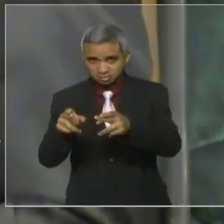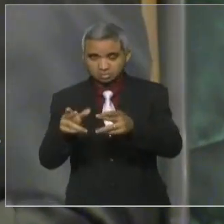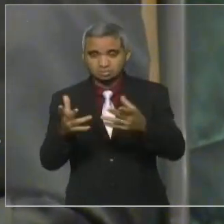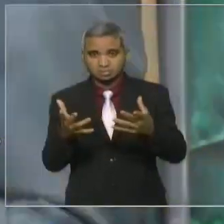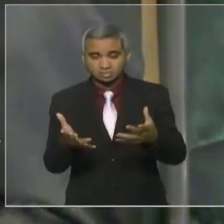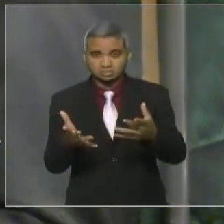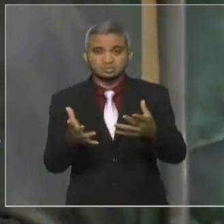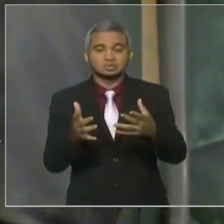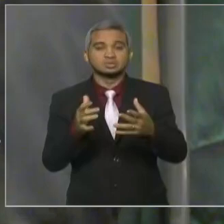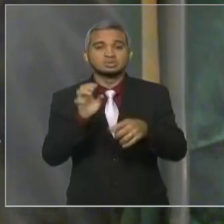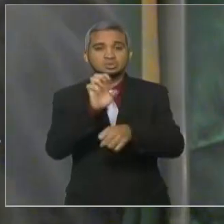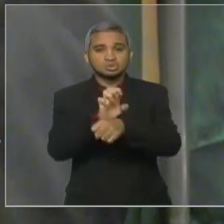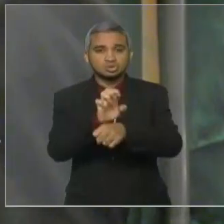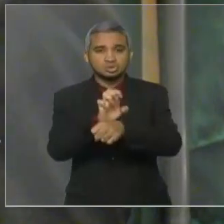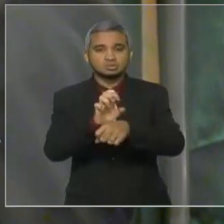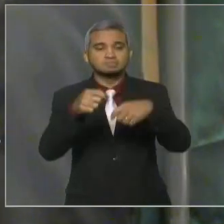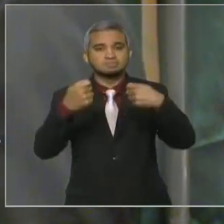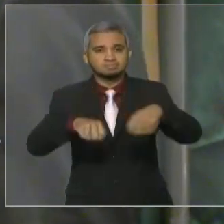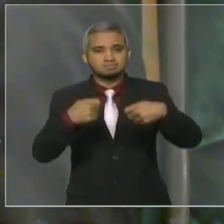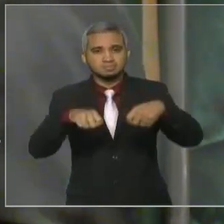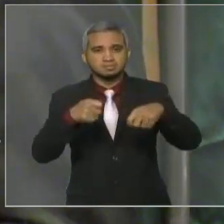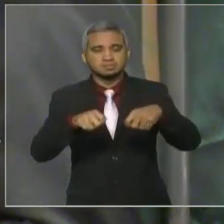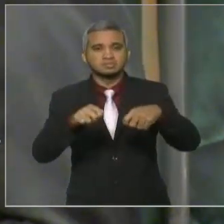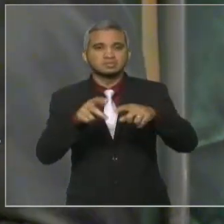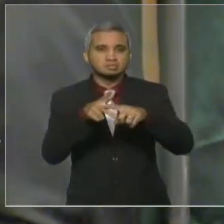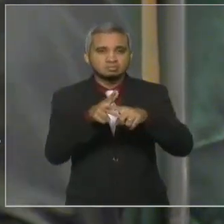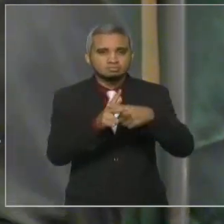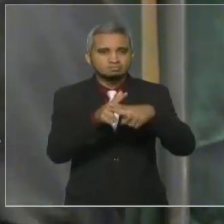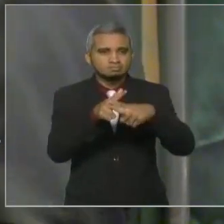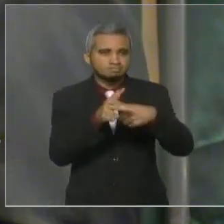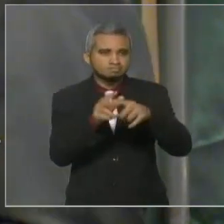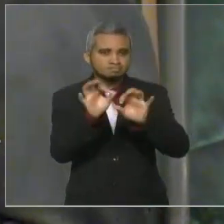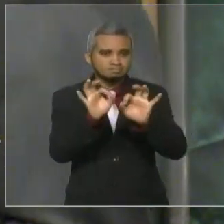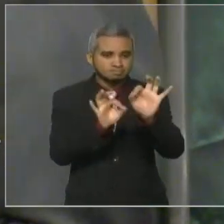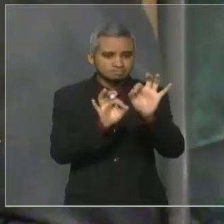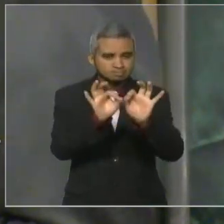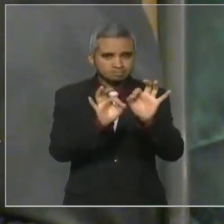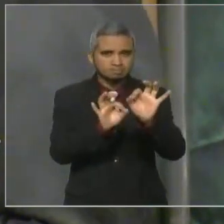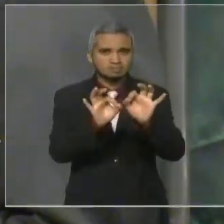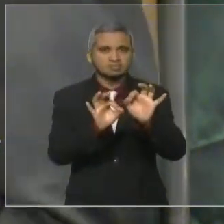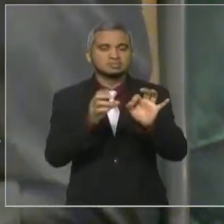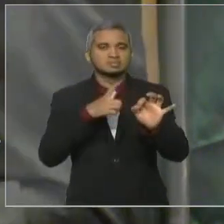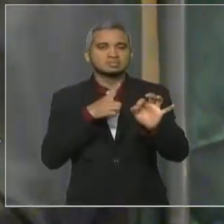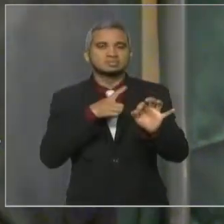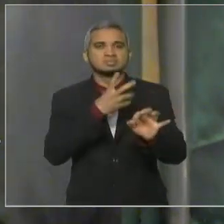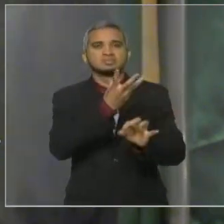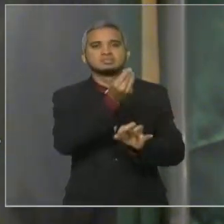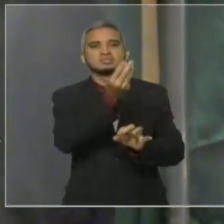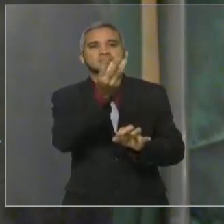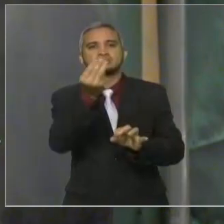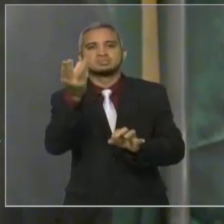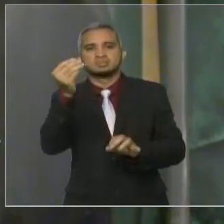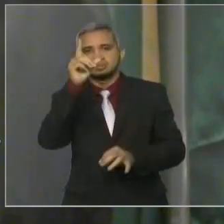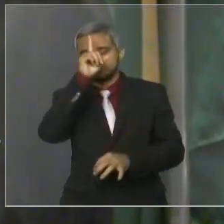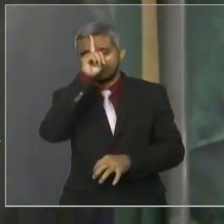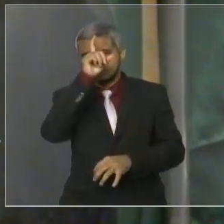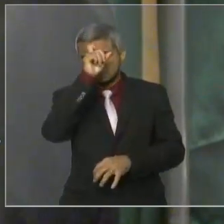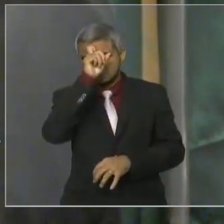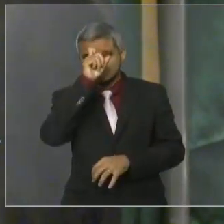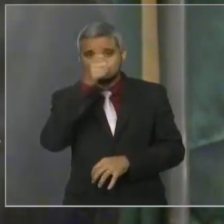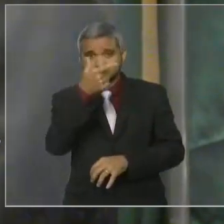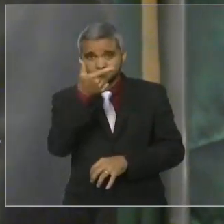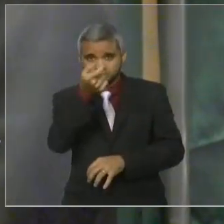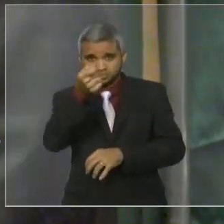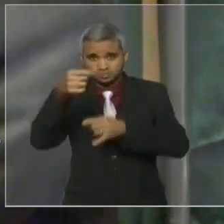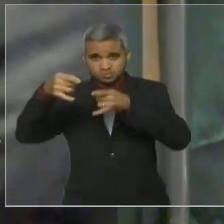redesenho, porque contamos aí com dezenas de hospitais de 20 leitos que não são financiados pelo Ministério da Saúde